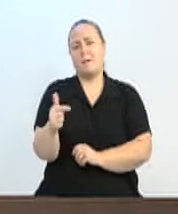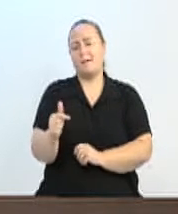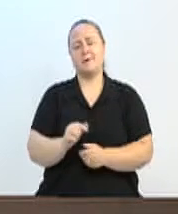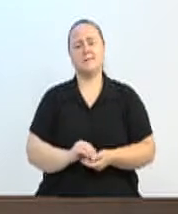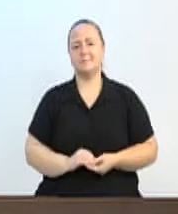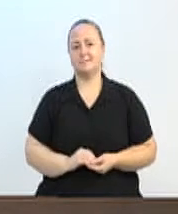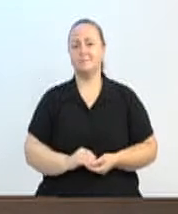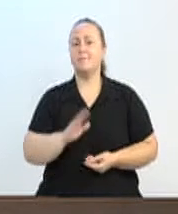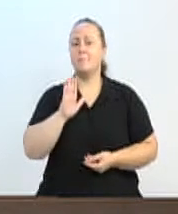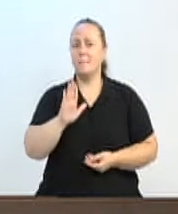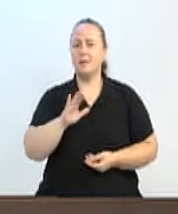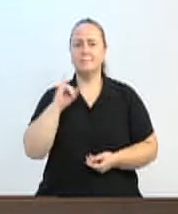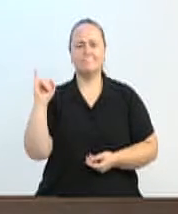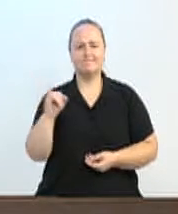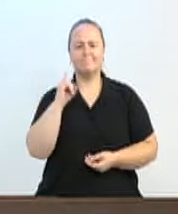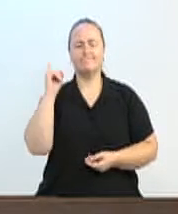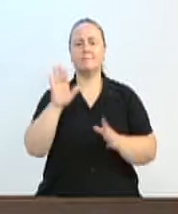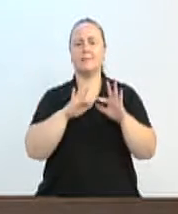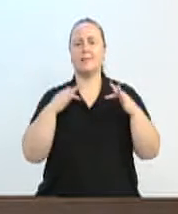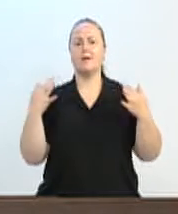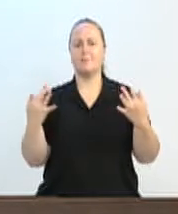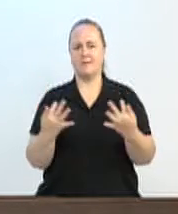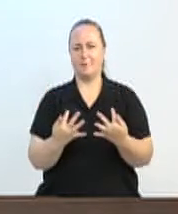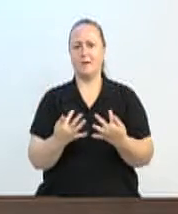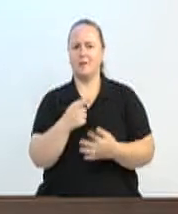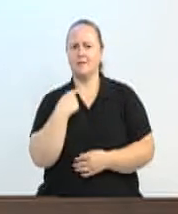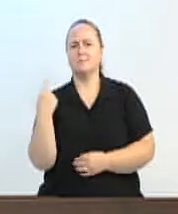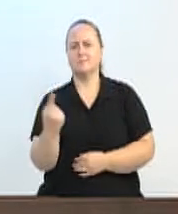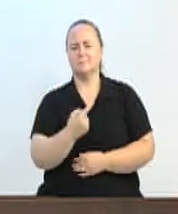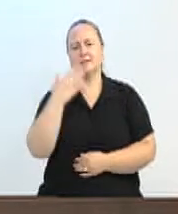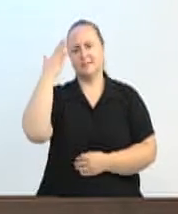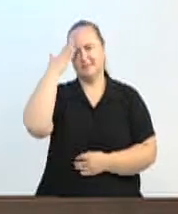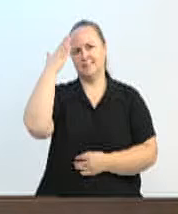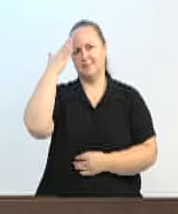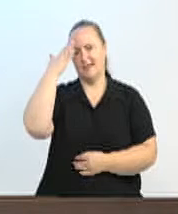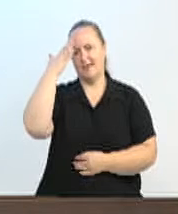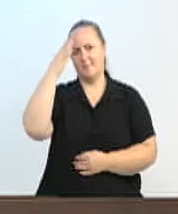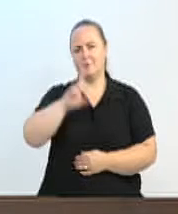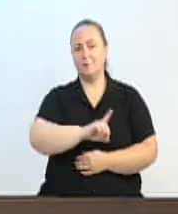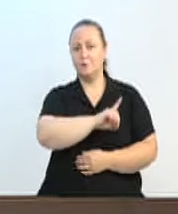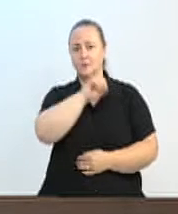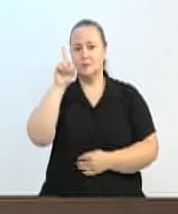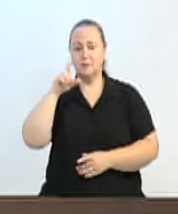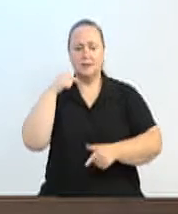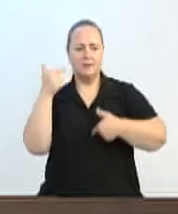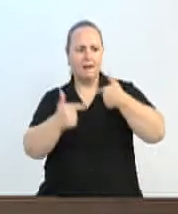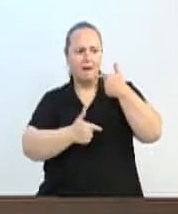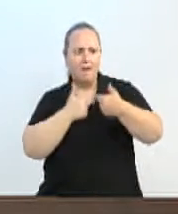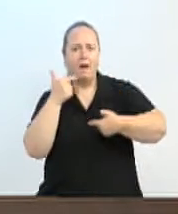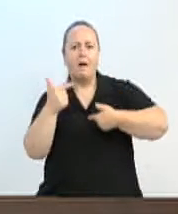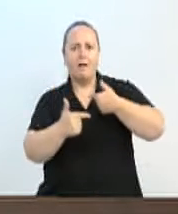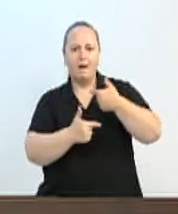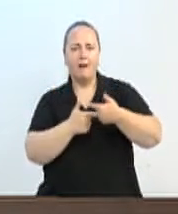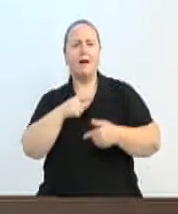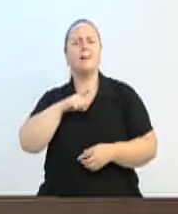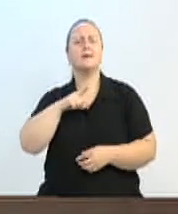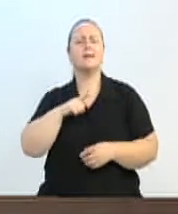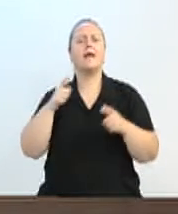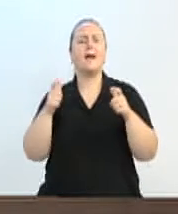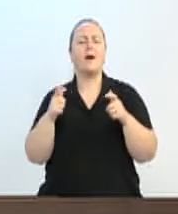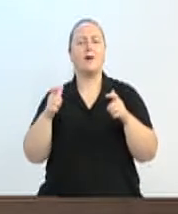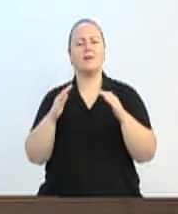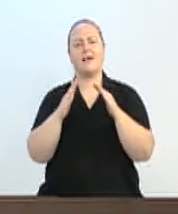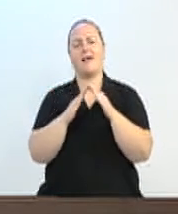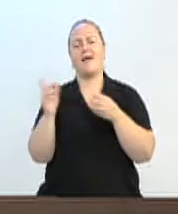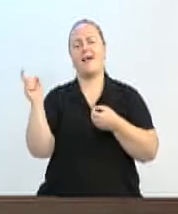sabemos que a importância da família tão grande porque nós sabemos que depois de um dia de muito trabalho nós temos a quem voltar